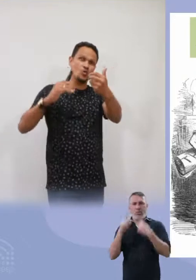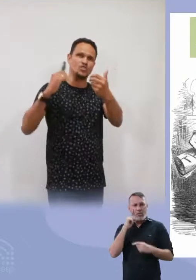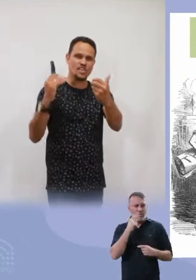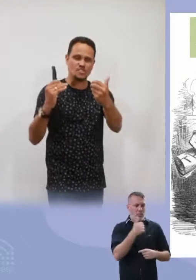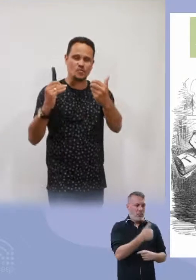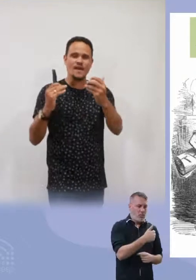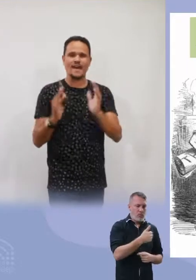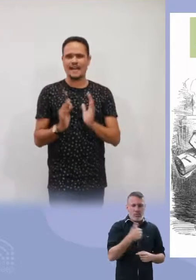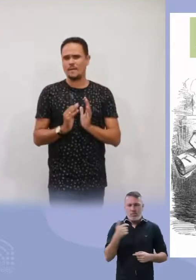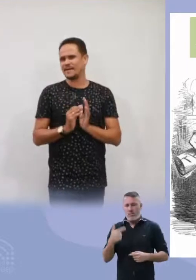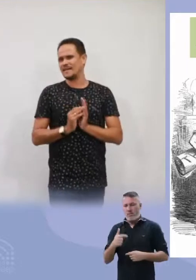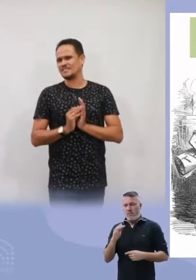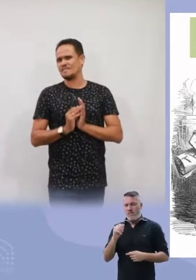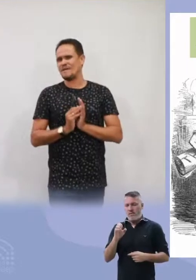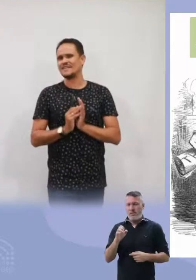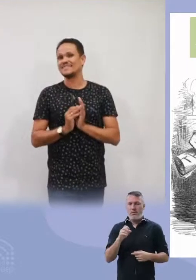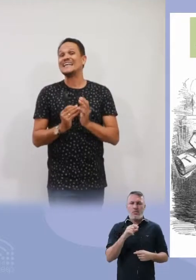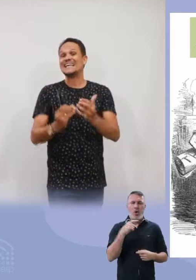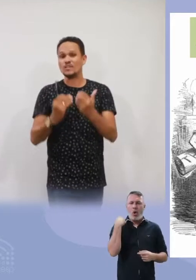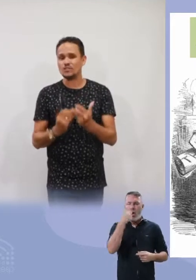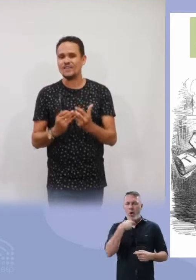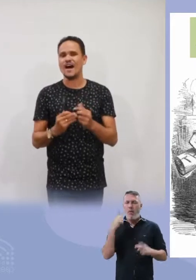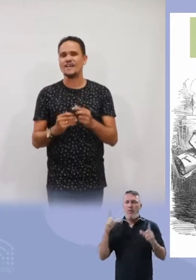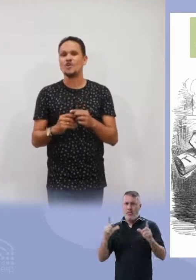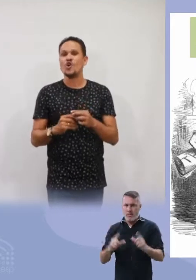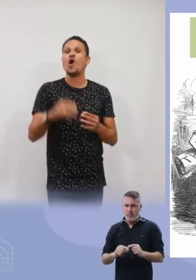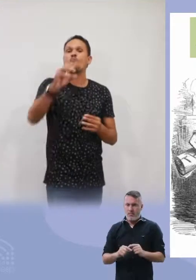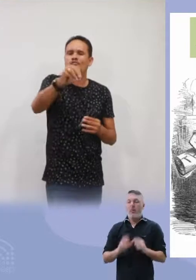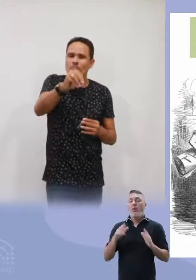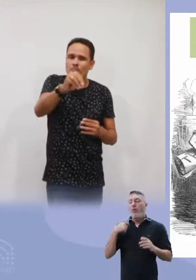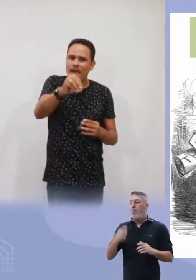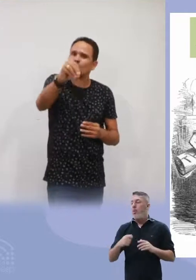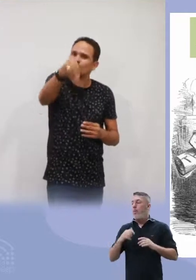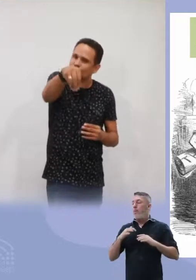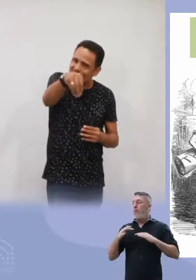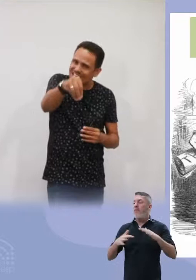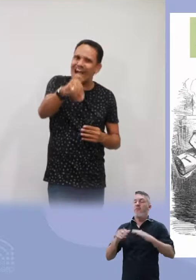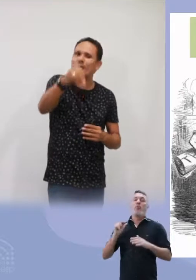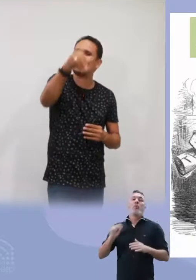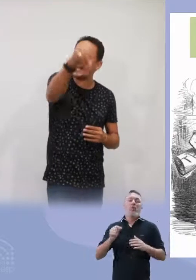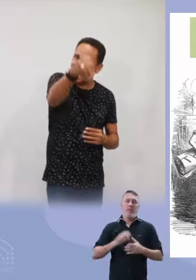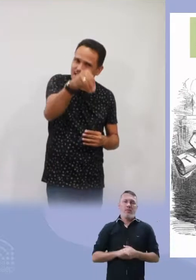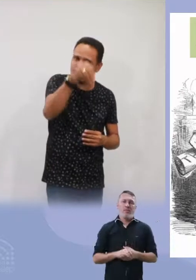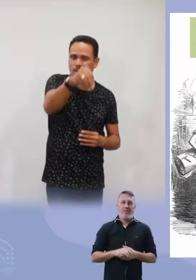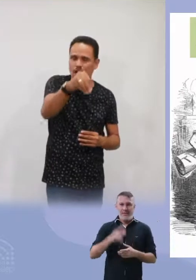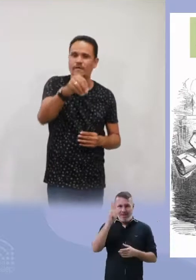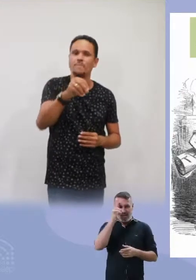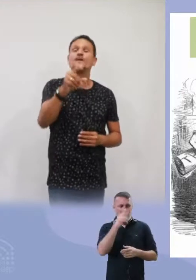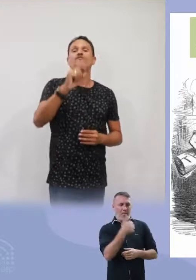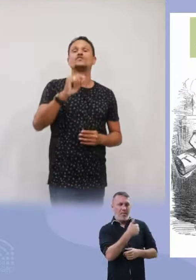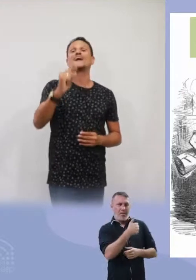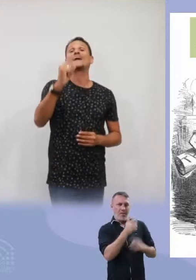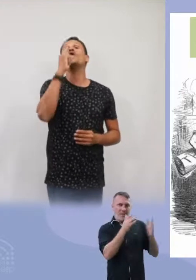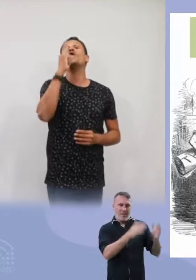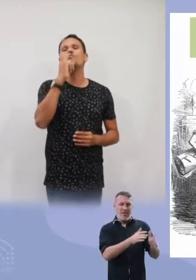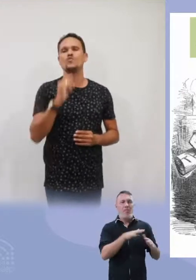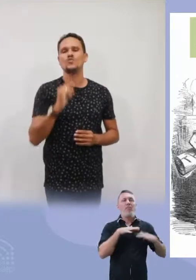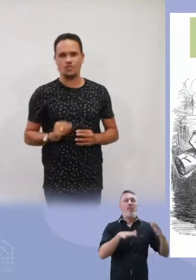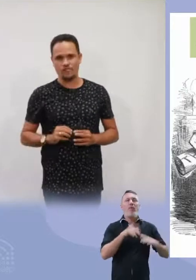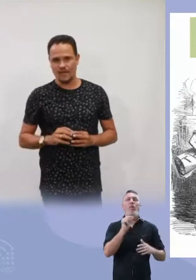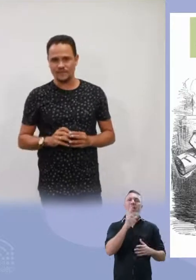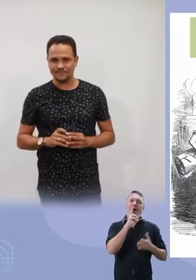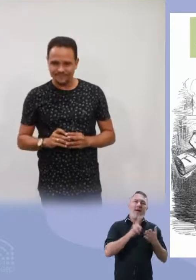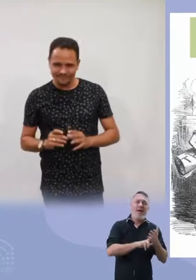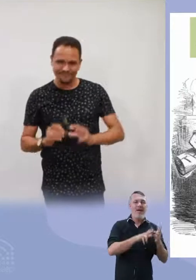e o ludismo, que era a quebradeira das máquinas, na segunda fase, qual o movimento que o senhor destaca para cair na minha prova? Vou destacar um